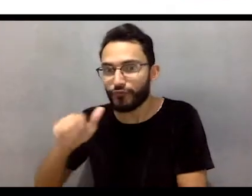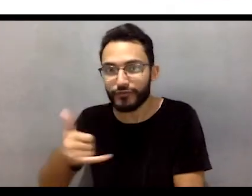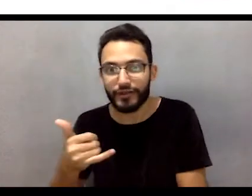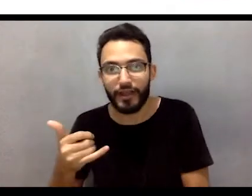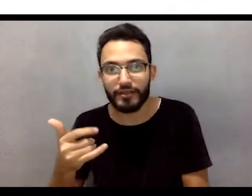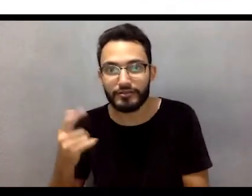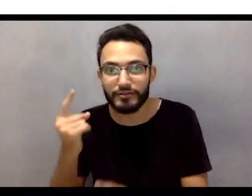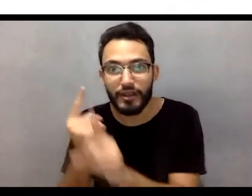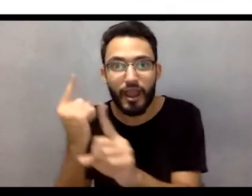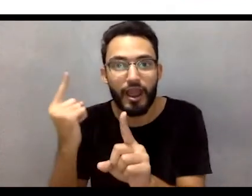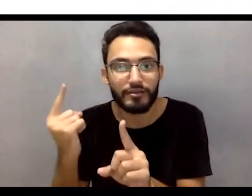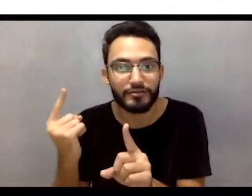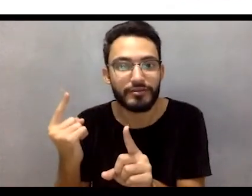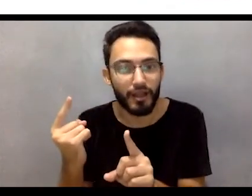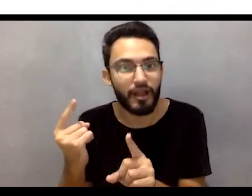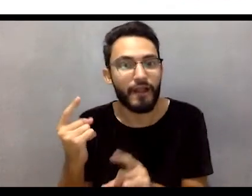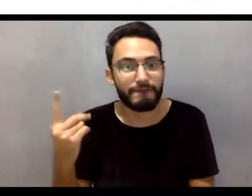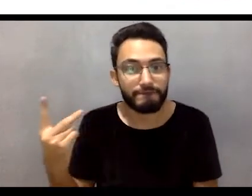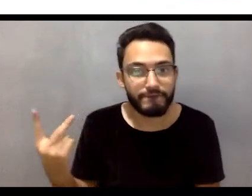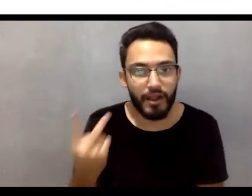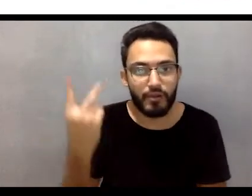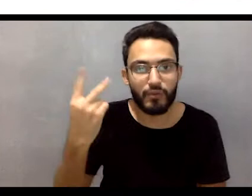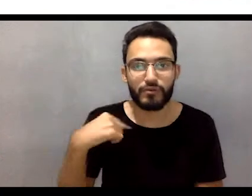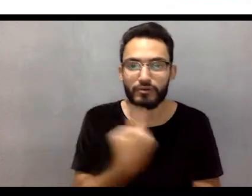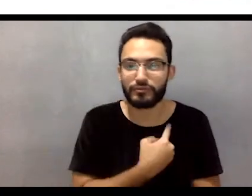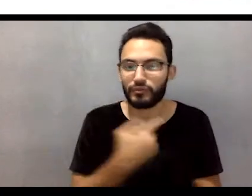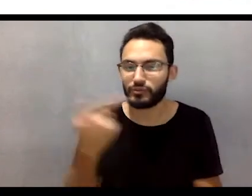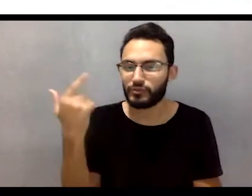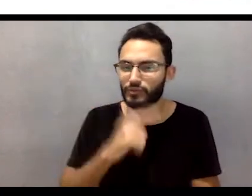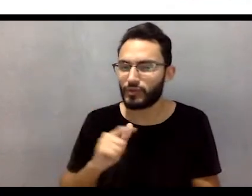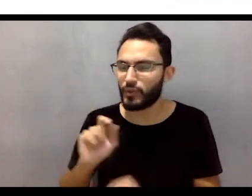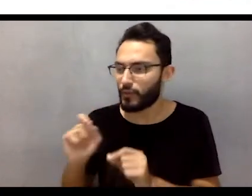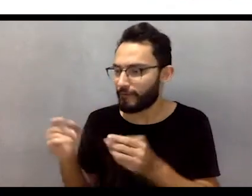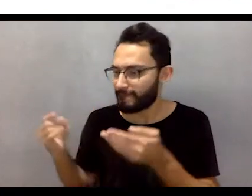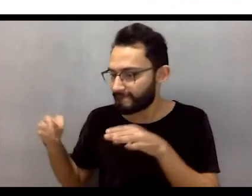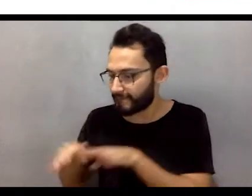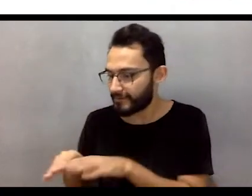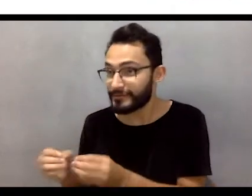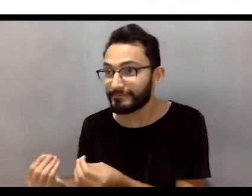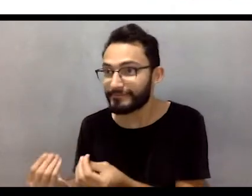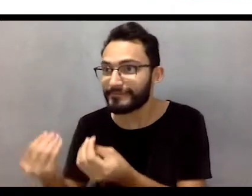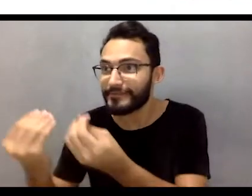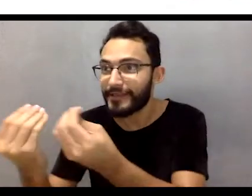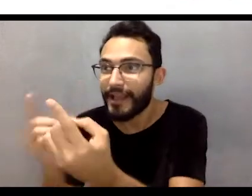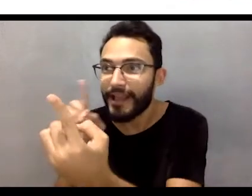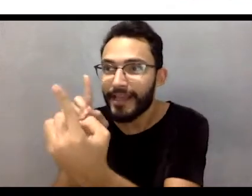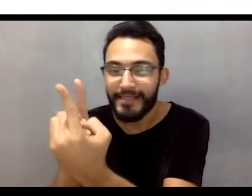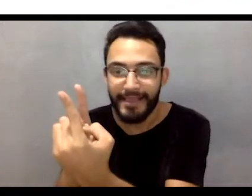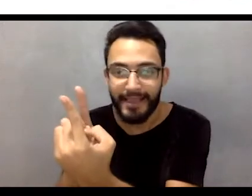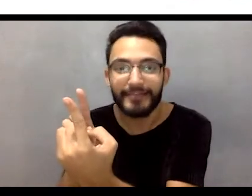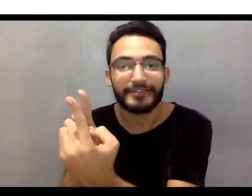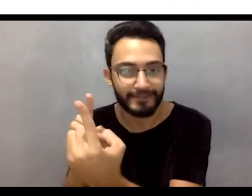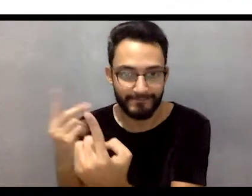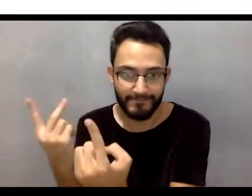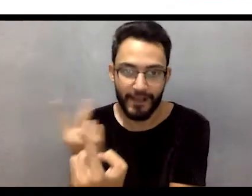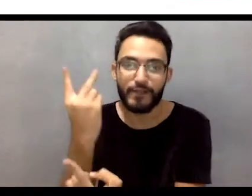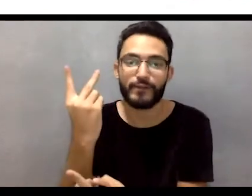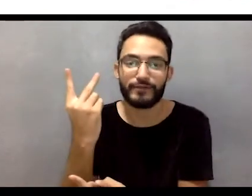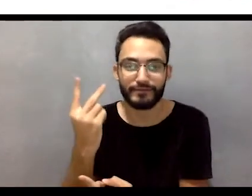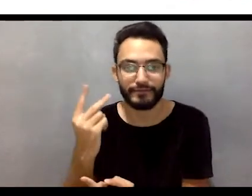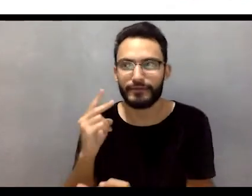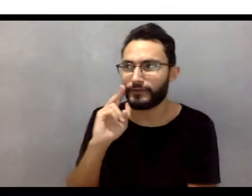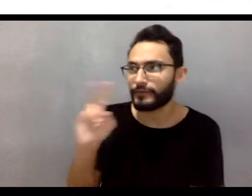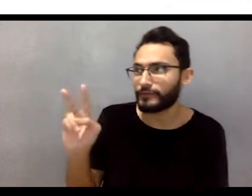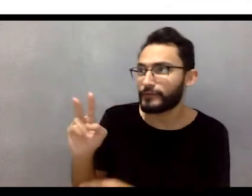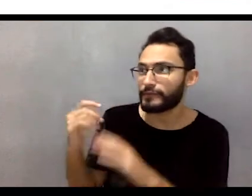oportunidades de valor que a gente pode entregar para o nosso cliente. Então, olhando direcionadores,